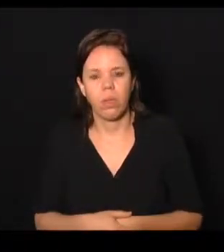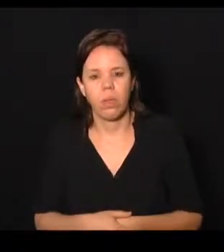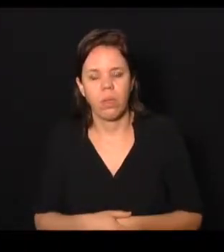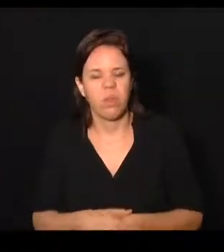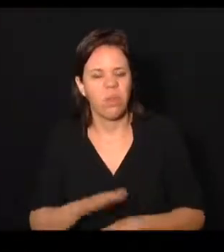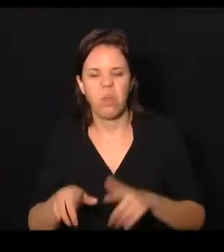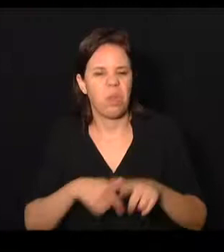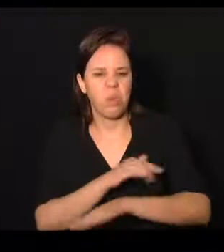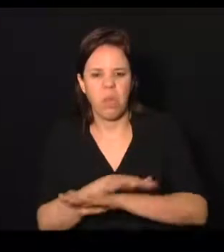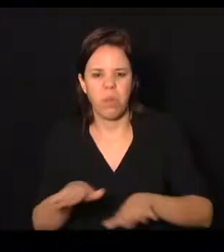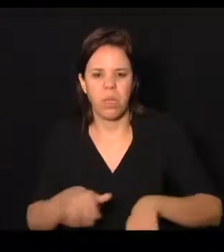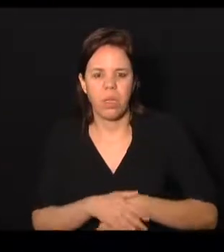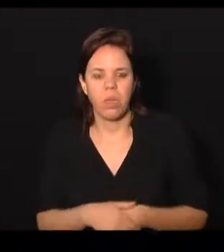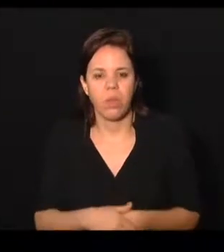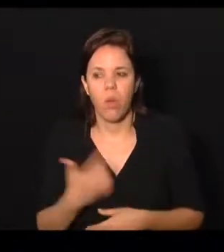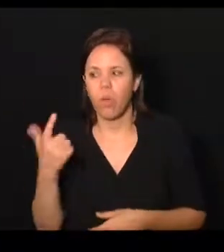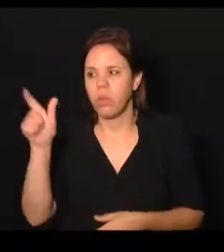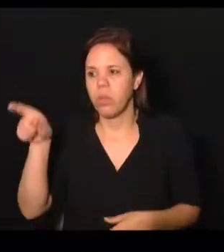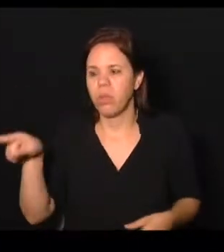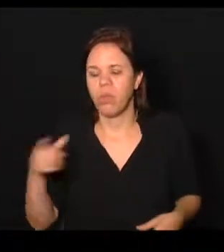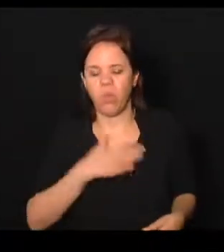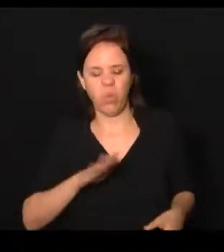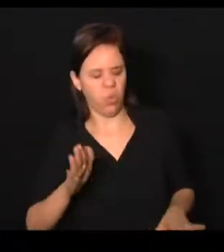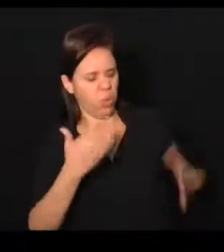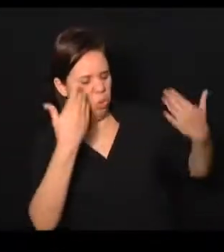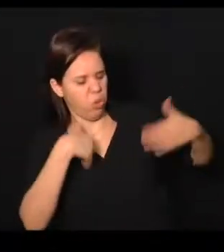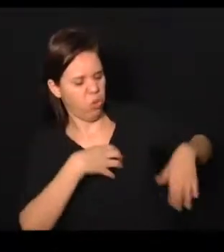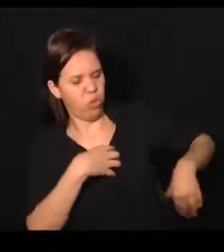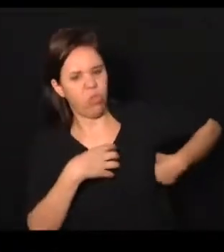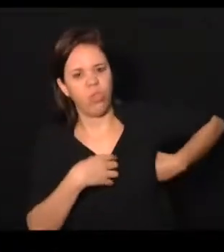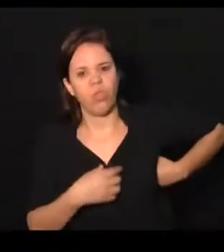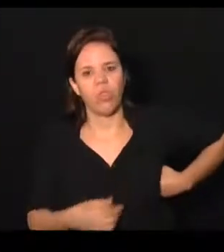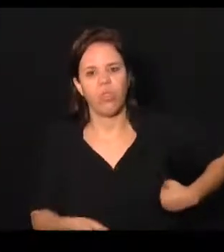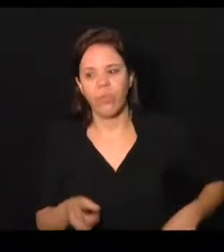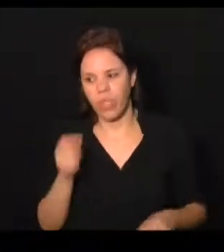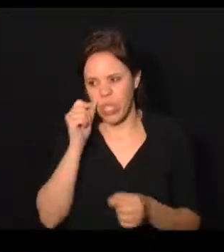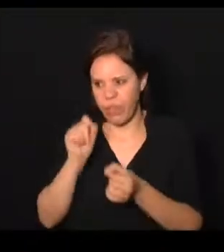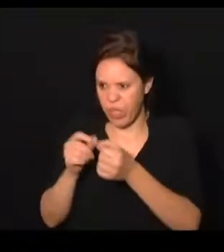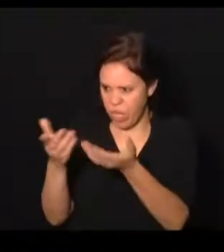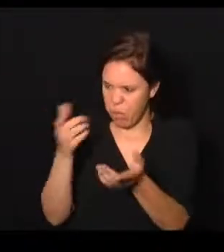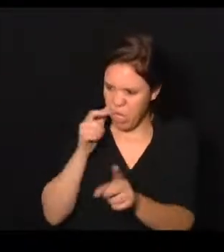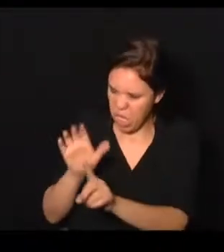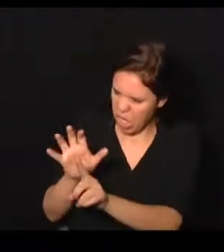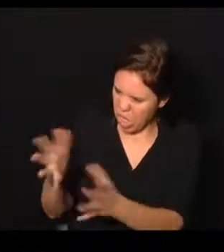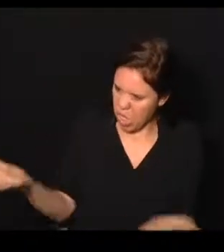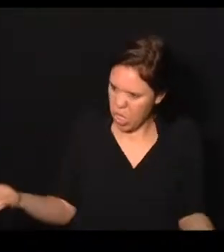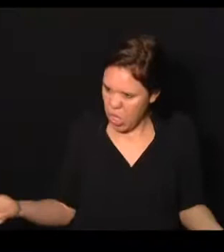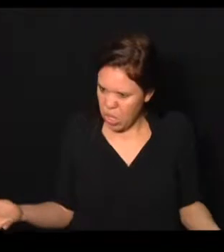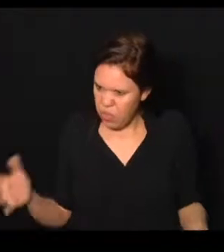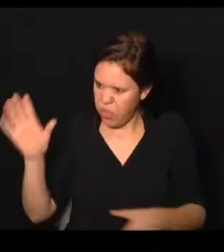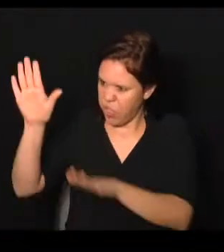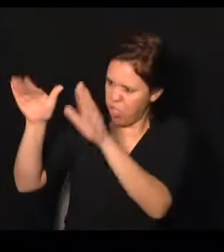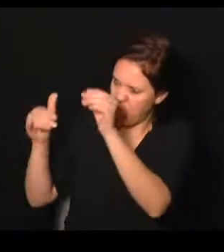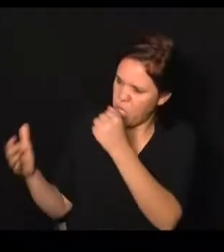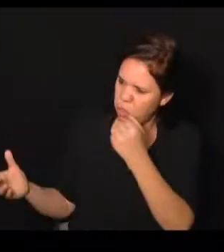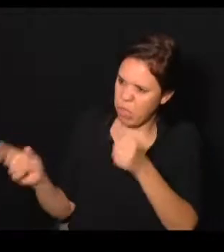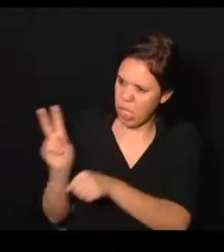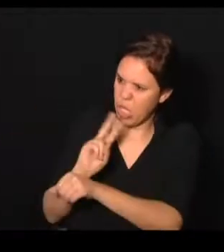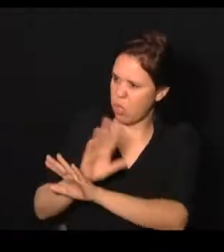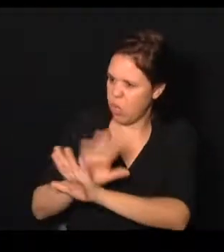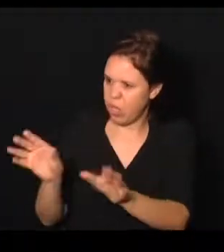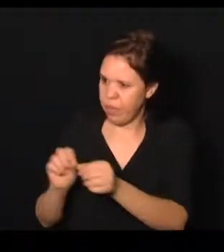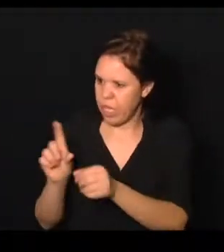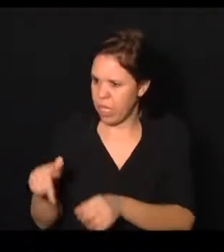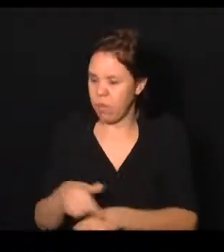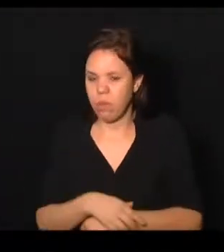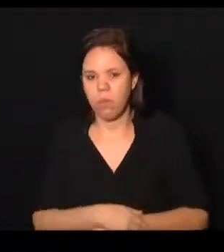não trabalho mais, largou. Aí o outro que já não gostava de mim já falou, viu o que você fez com a menina? Aí virou aquele tumulto, vamos chamar a segurança, não façam isso. Não